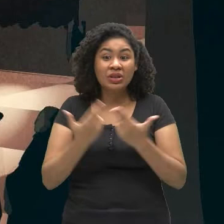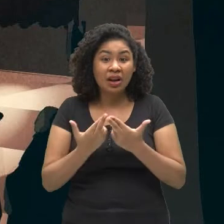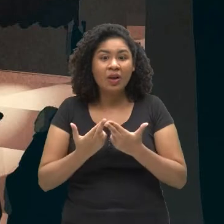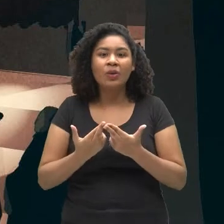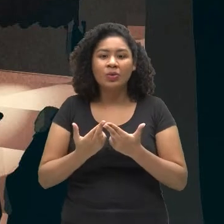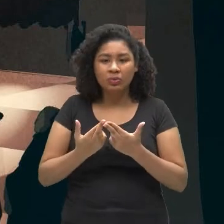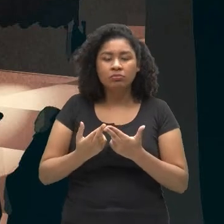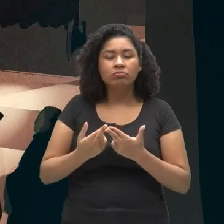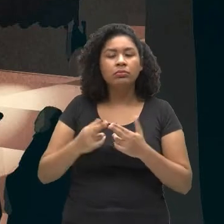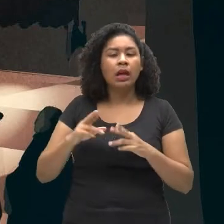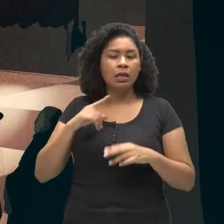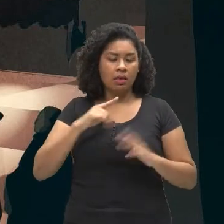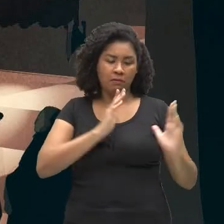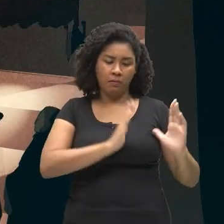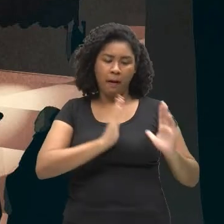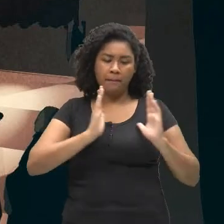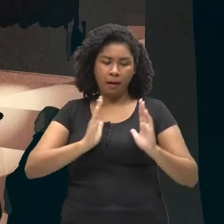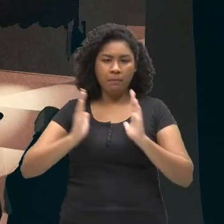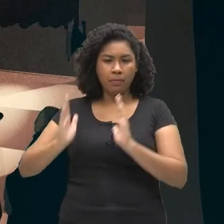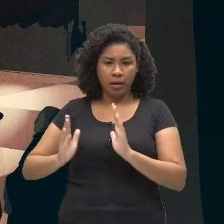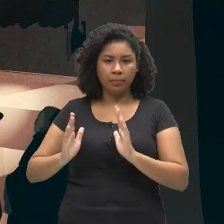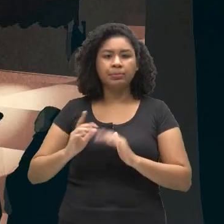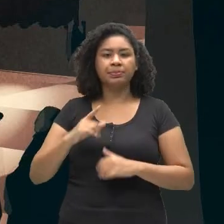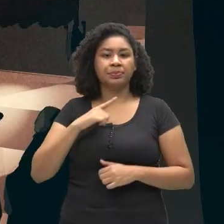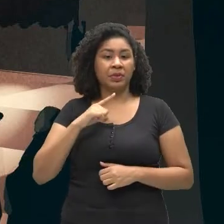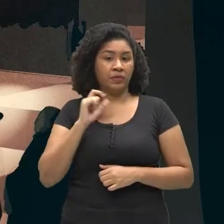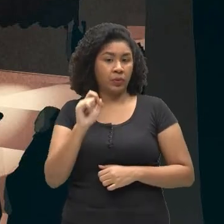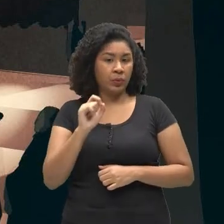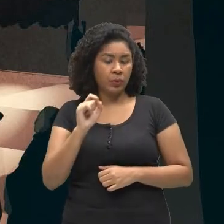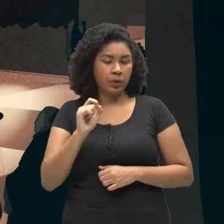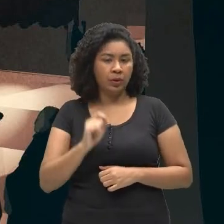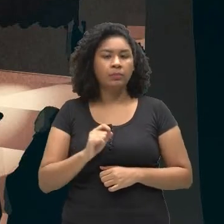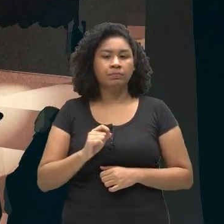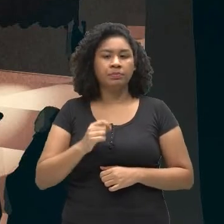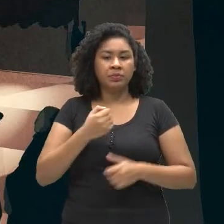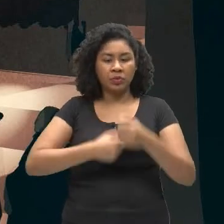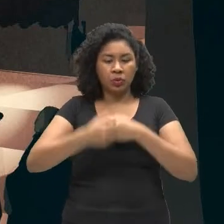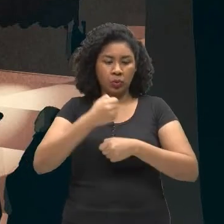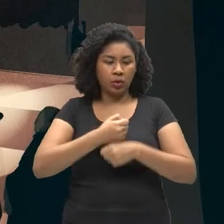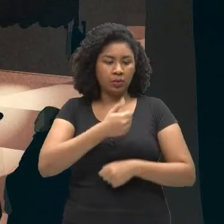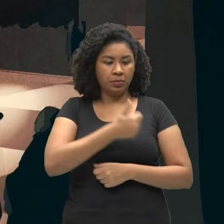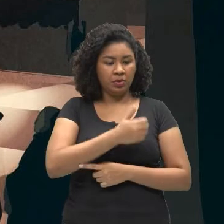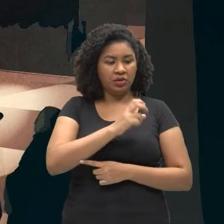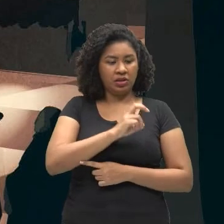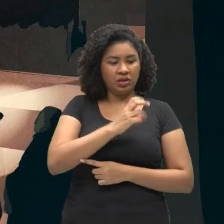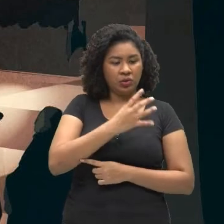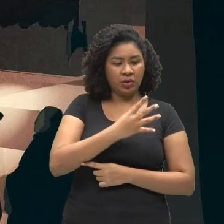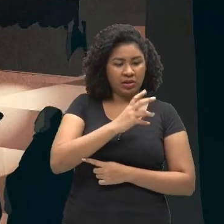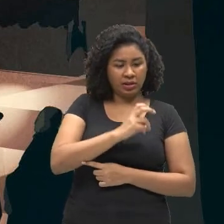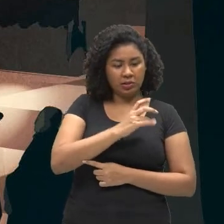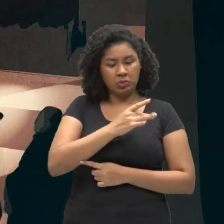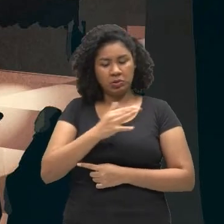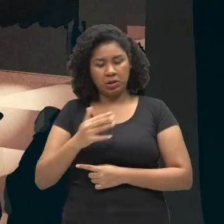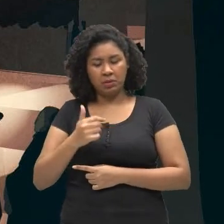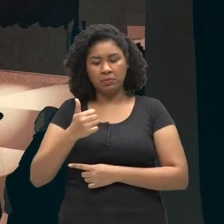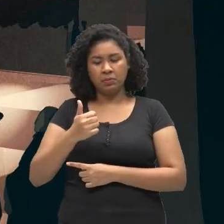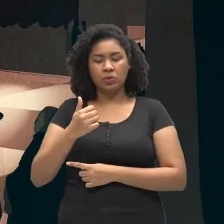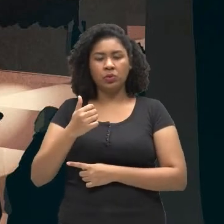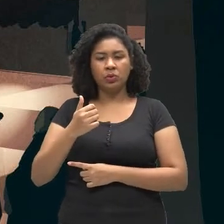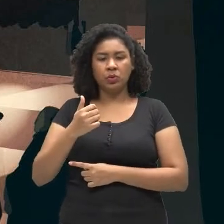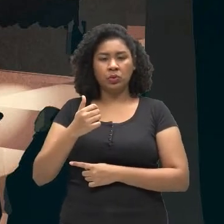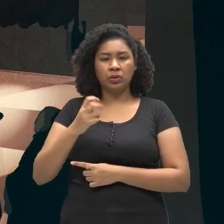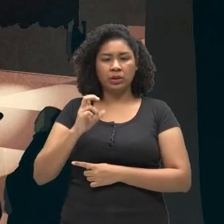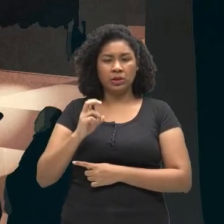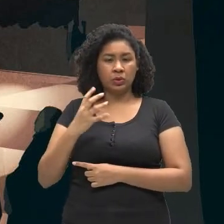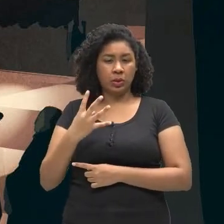3 momentos, tá bom, gente? O concílio vai acontecer entre 1545 e 47, depois entre